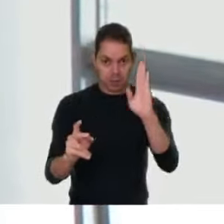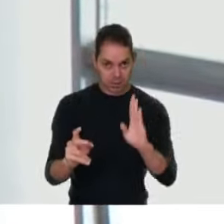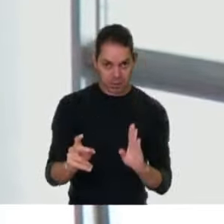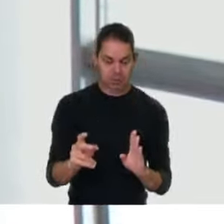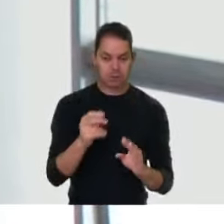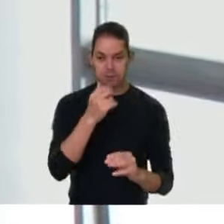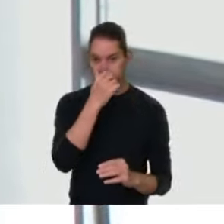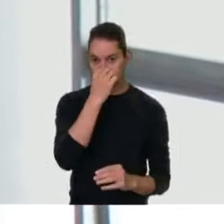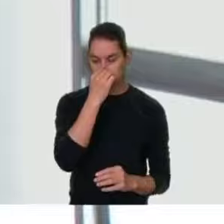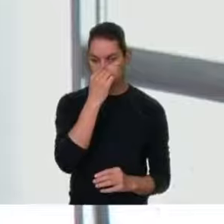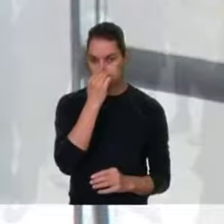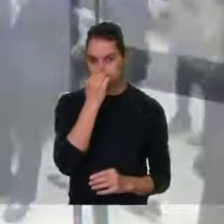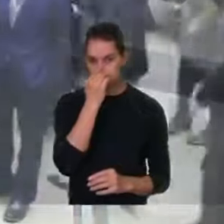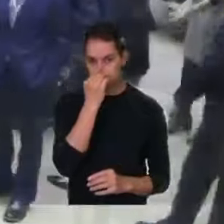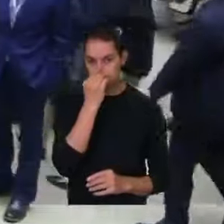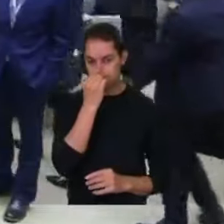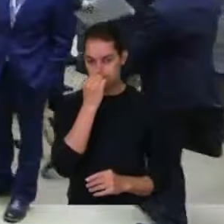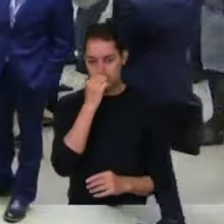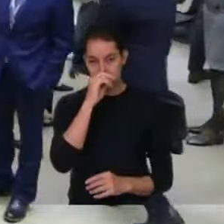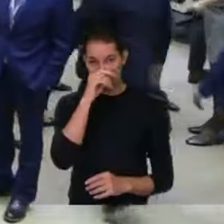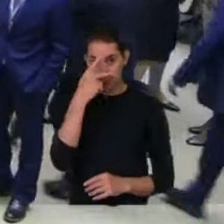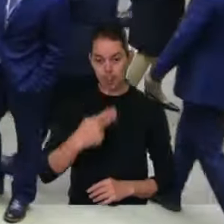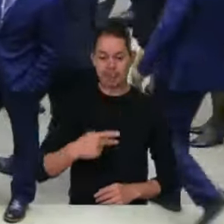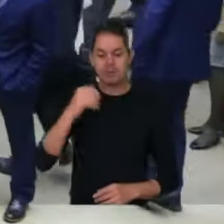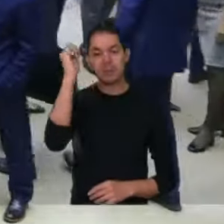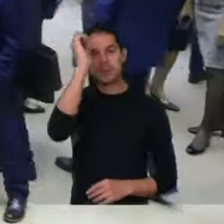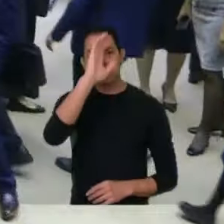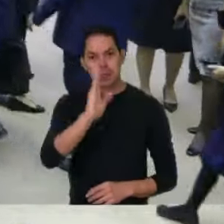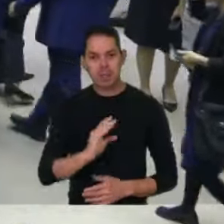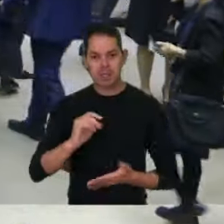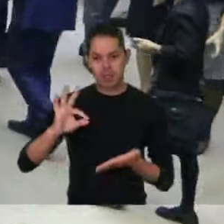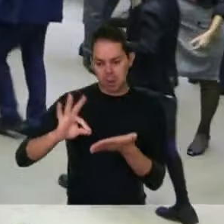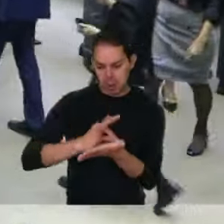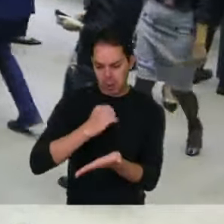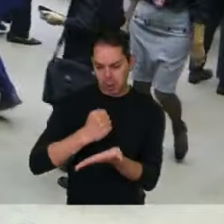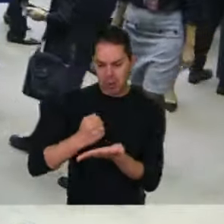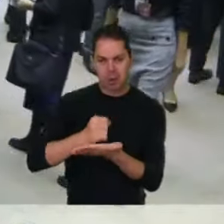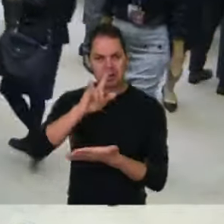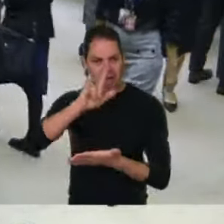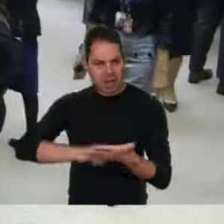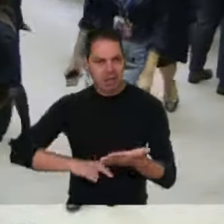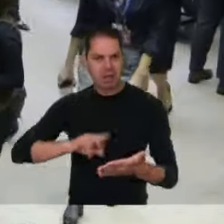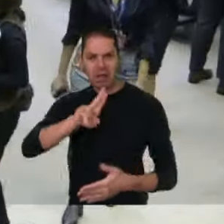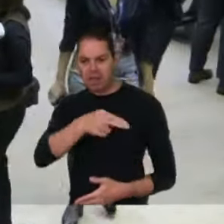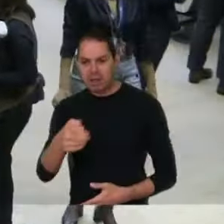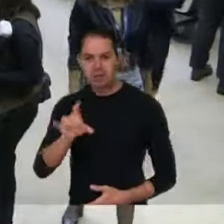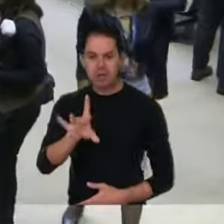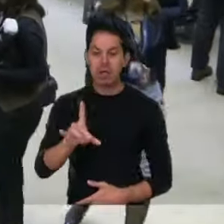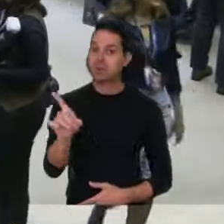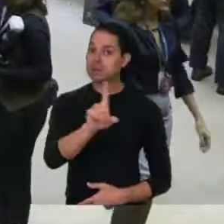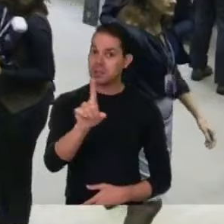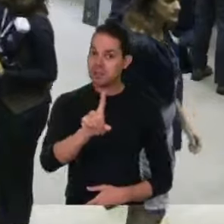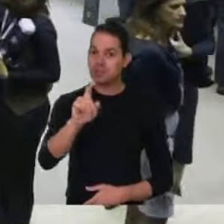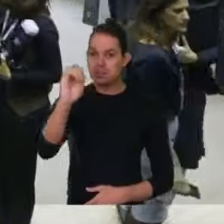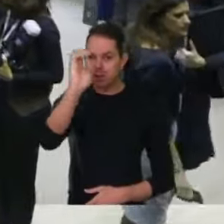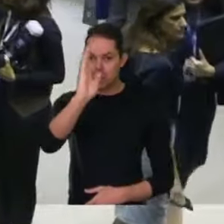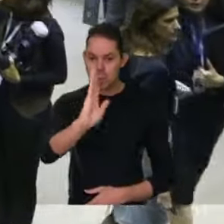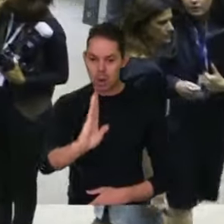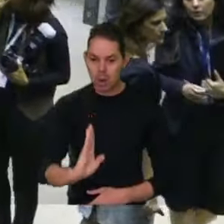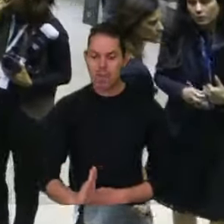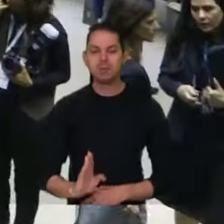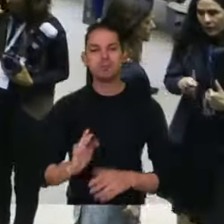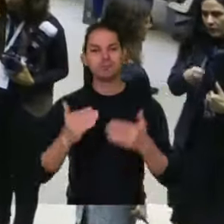respeito nós não somos um país simplesmente signatários de tratados ou de Convenções nós somos um país e que damos